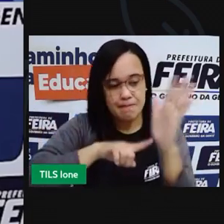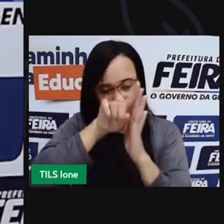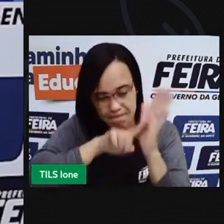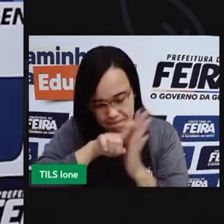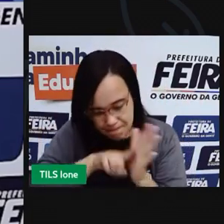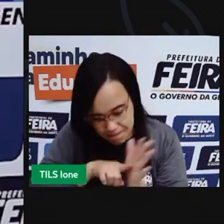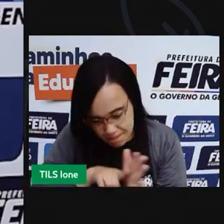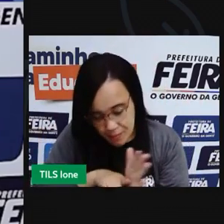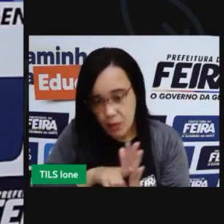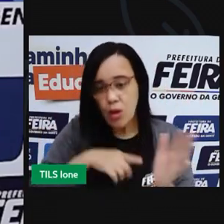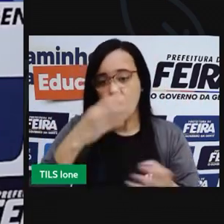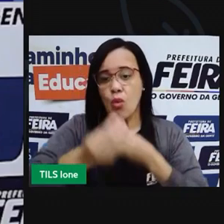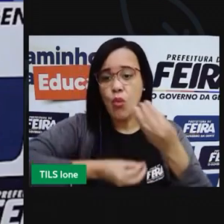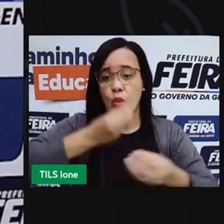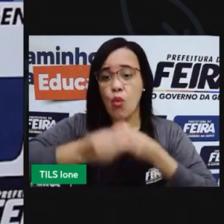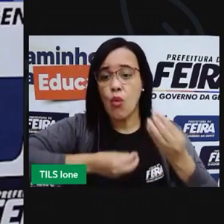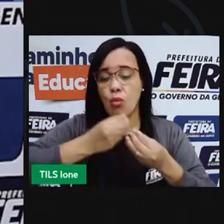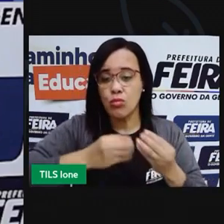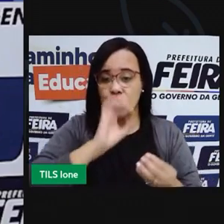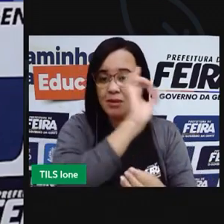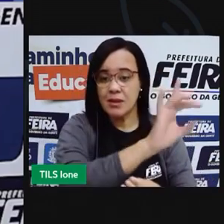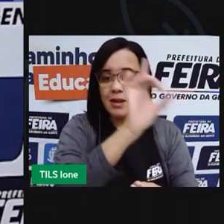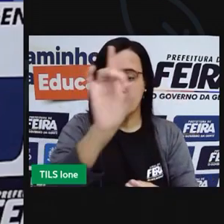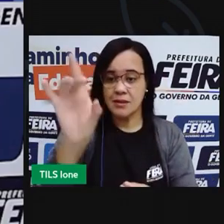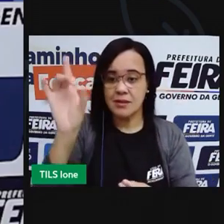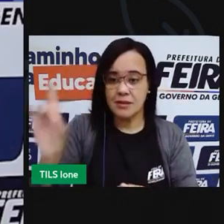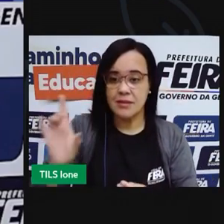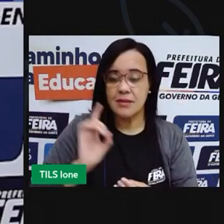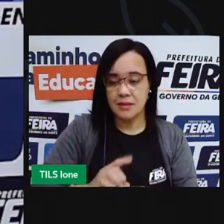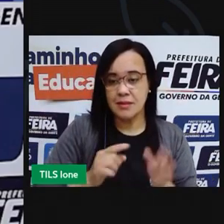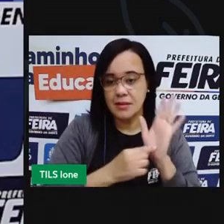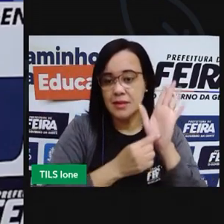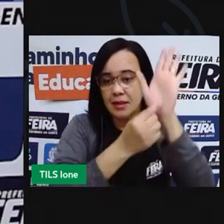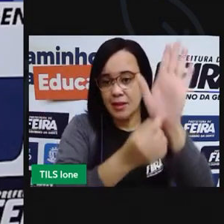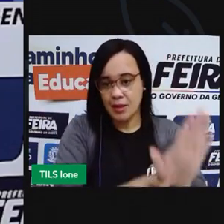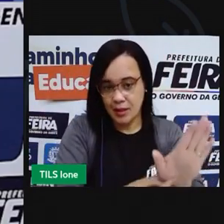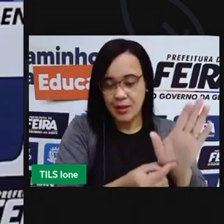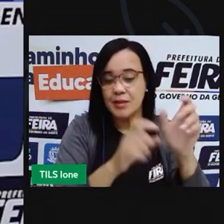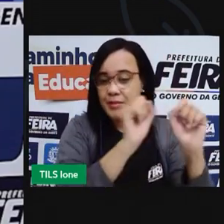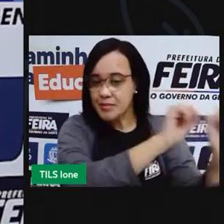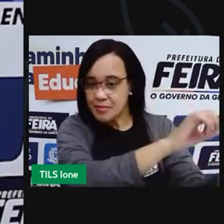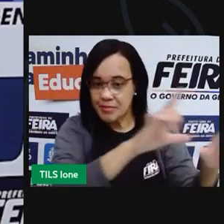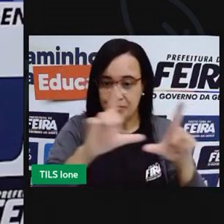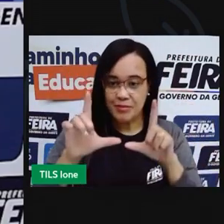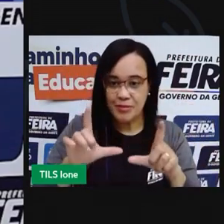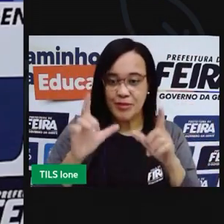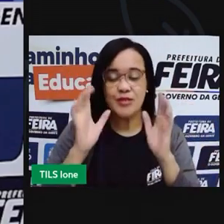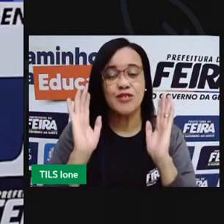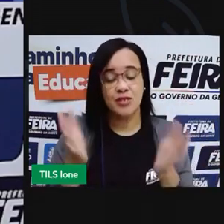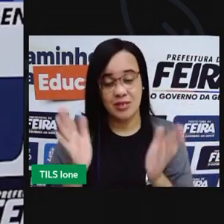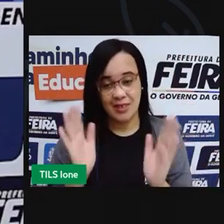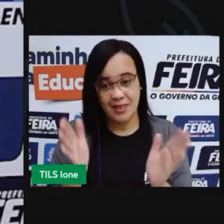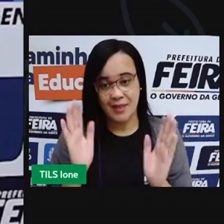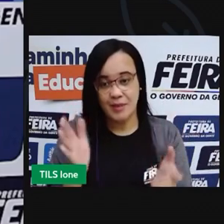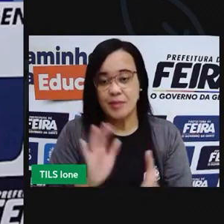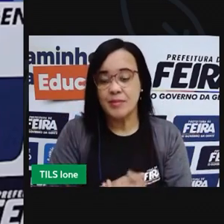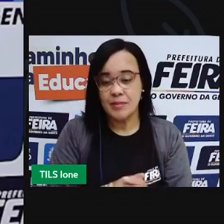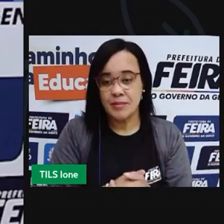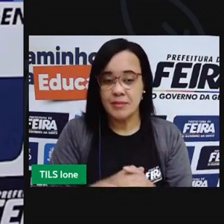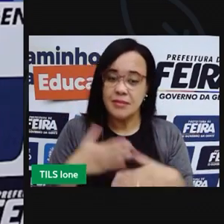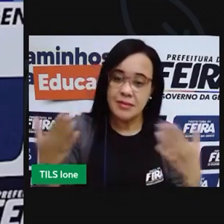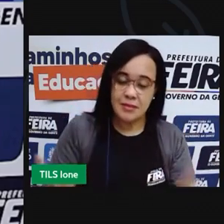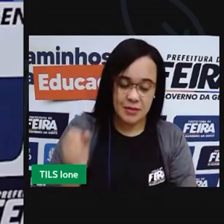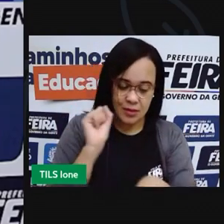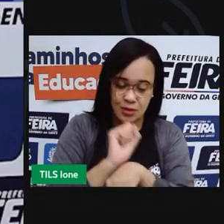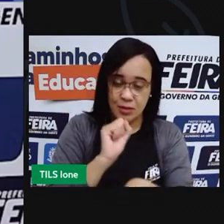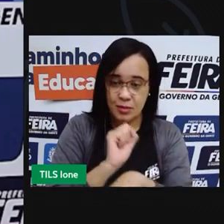que é que conta cada releitura dessa que eu apresentei. Espero que você tenha aprendido e esteja